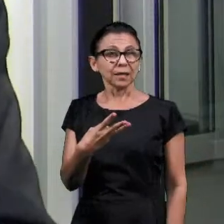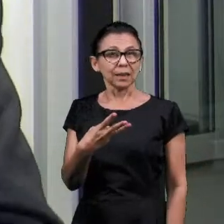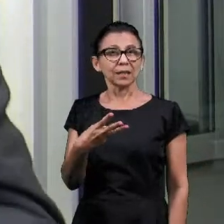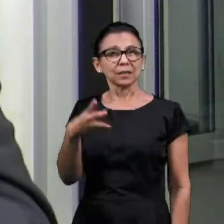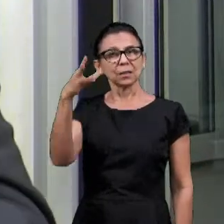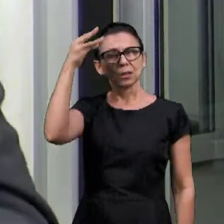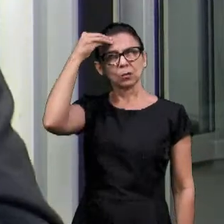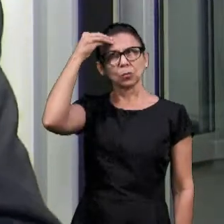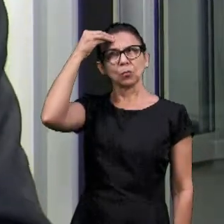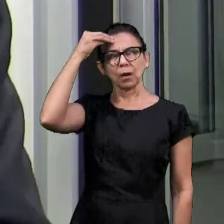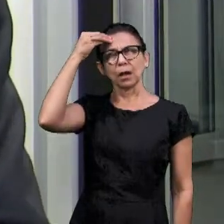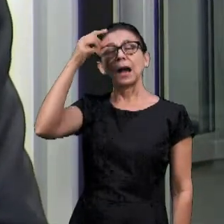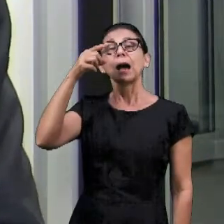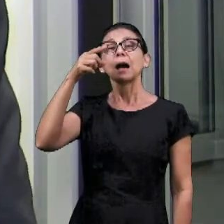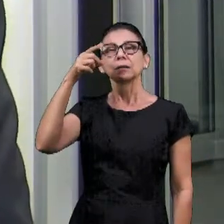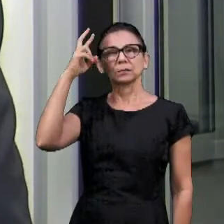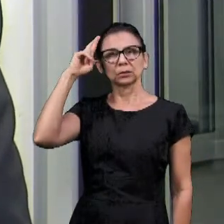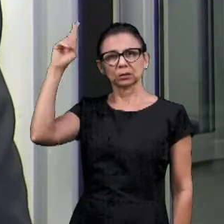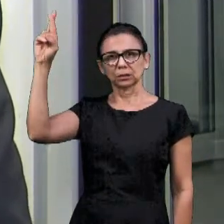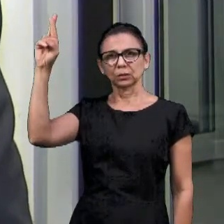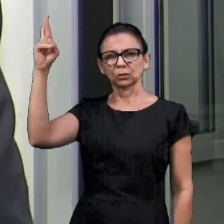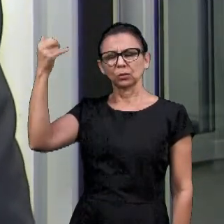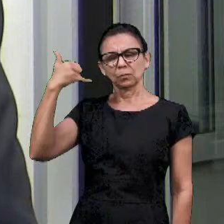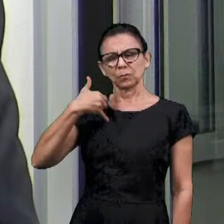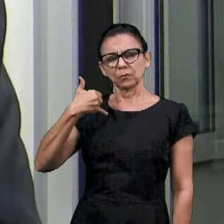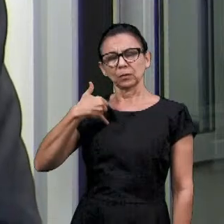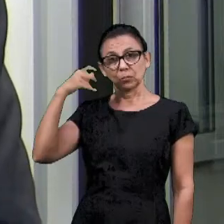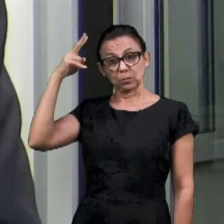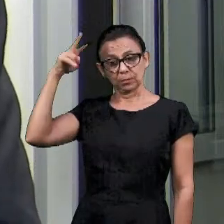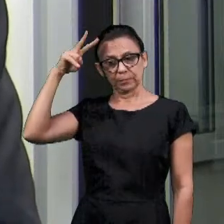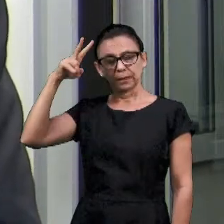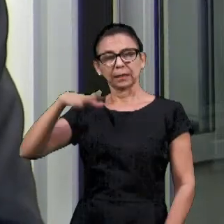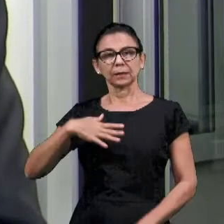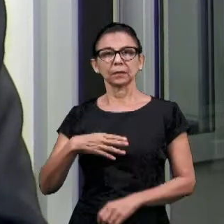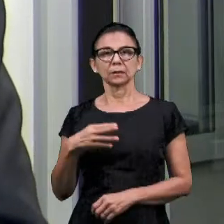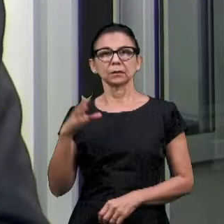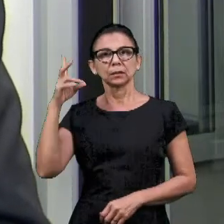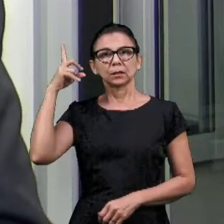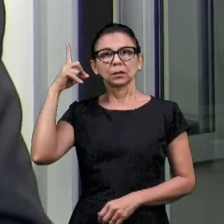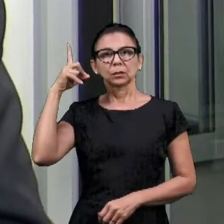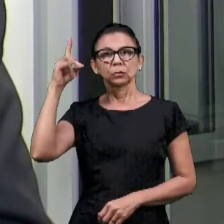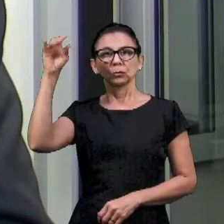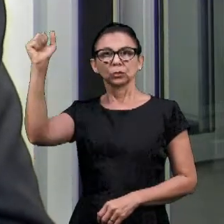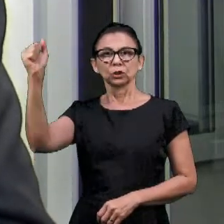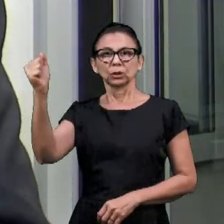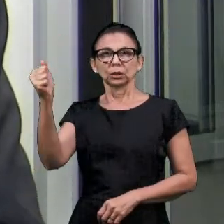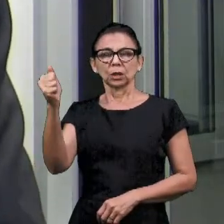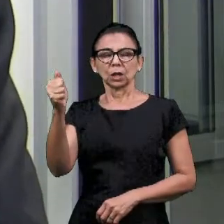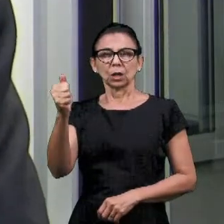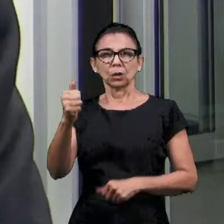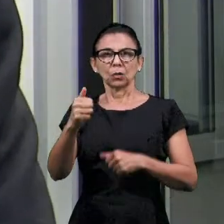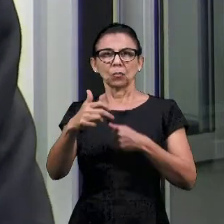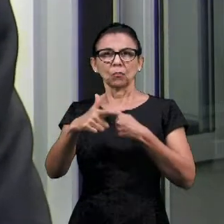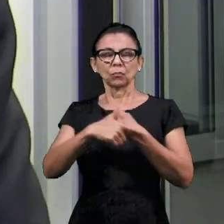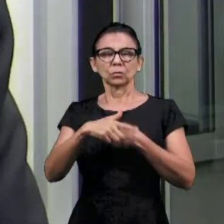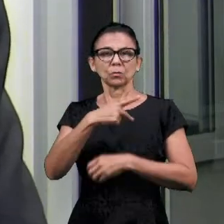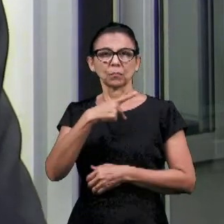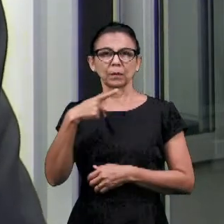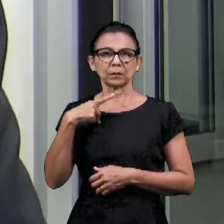essas... Aliás, o Senhor me fez lembrar disso no dia que eu fui ordenado. E eu fui ordenado no ano de